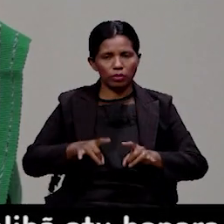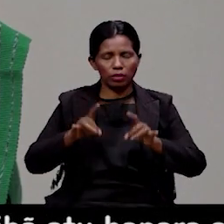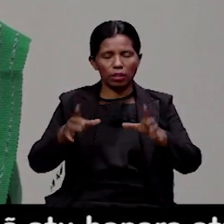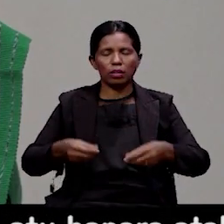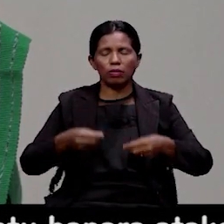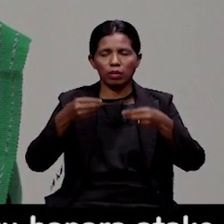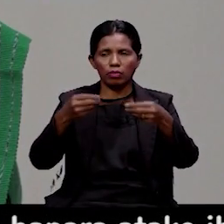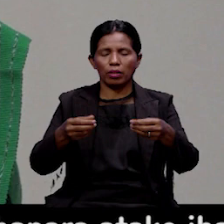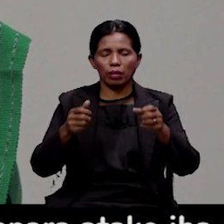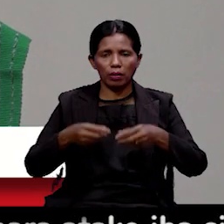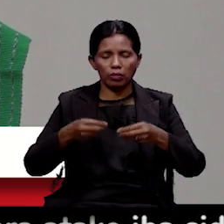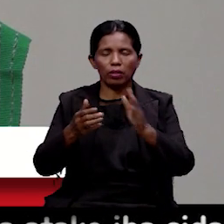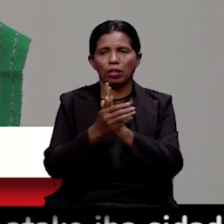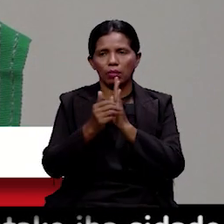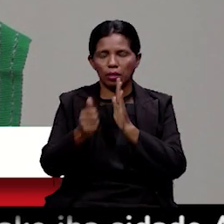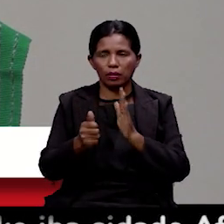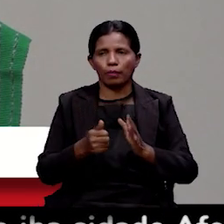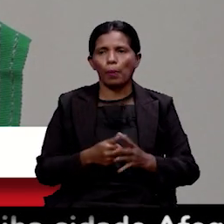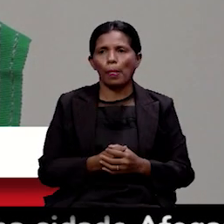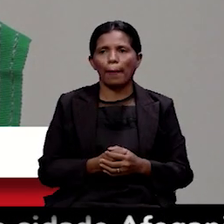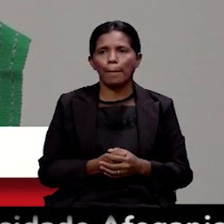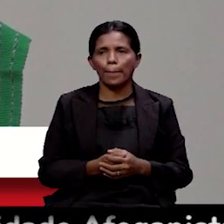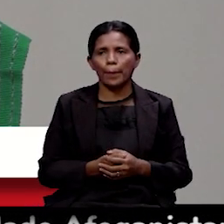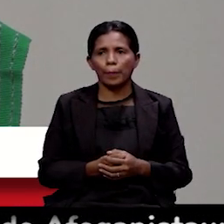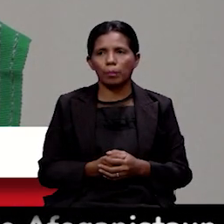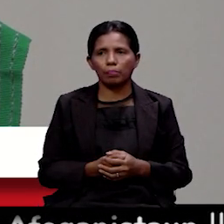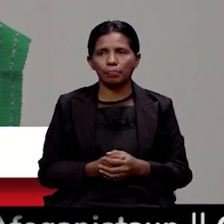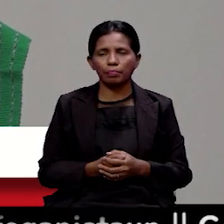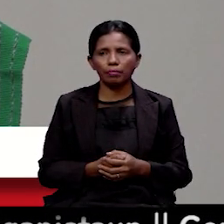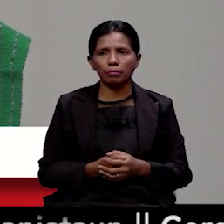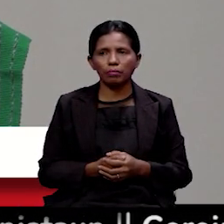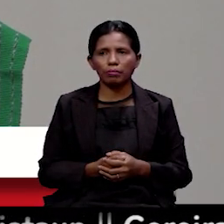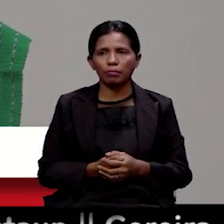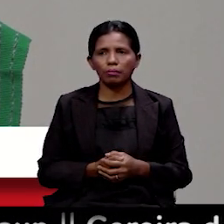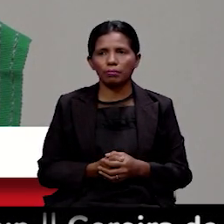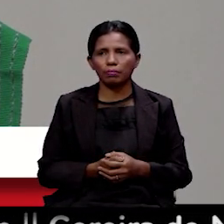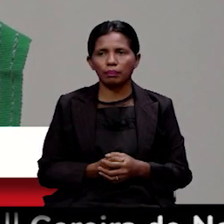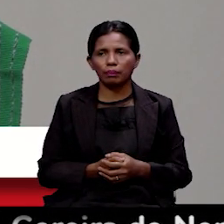Força Marítima Leste Minha. E vir o componente local